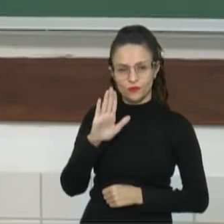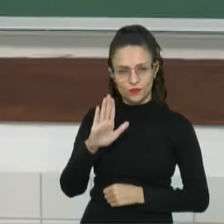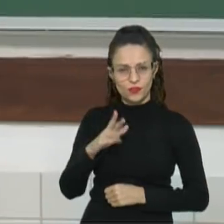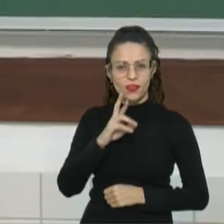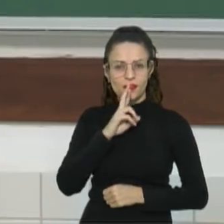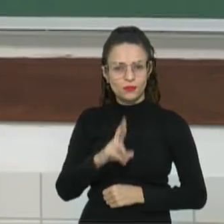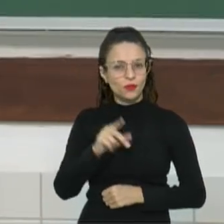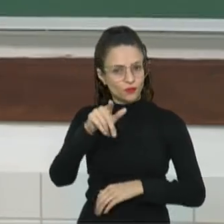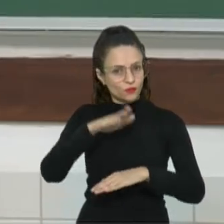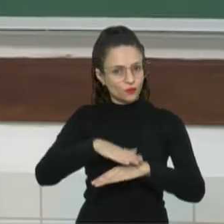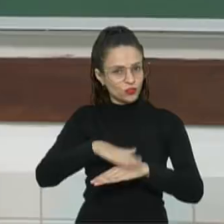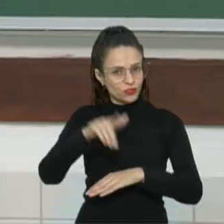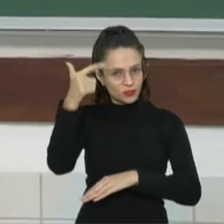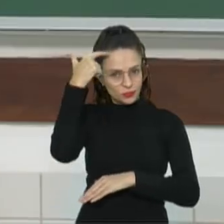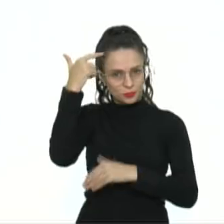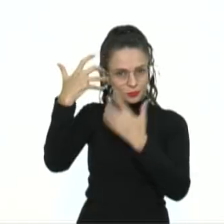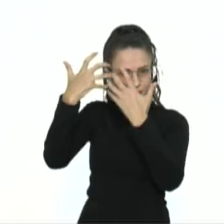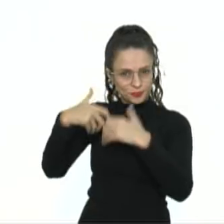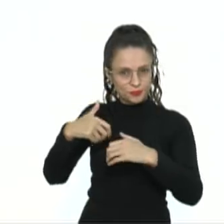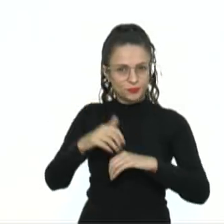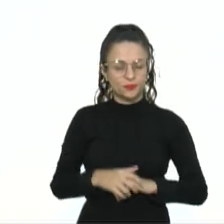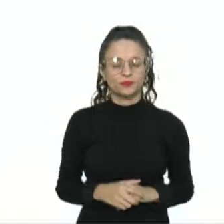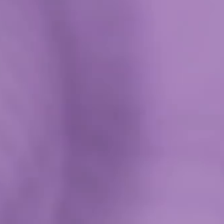pouquinho. Um tempinho para vocês pensarem.